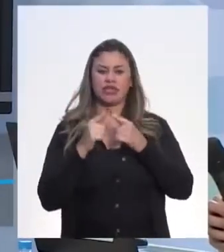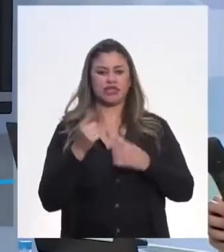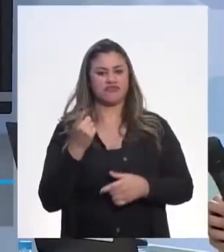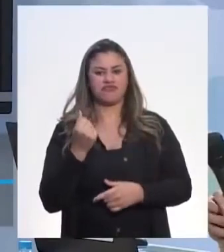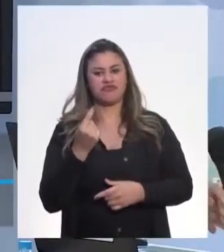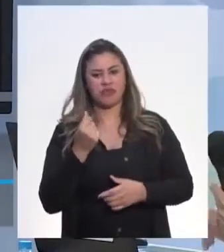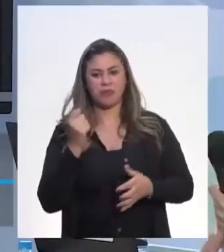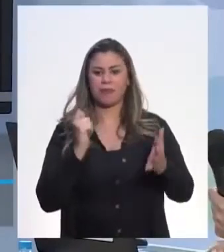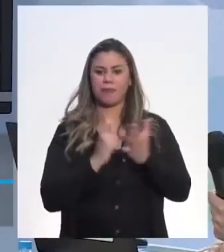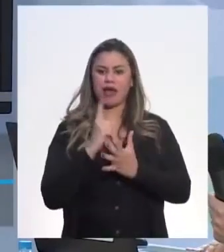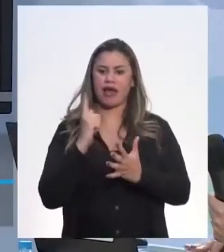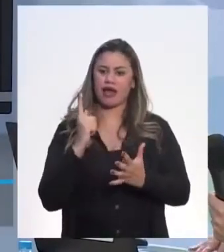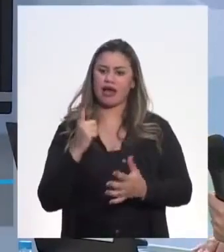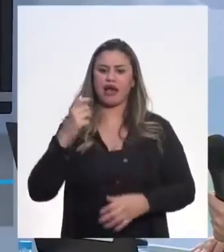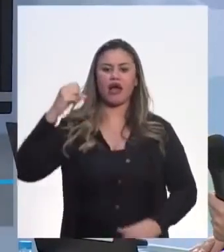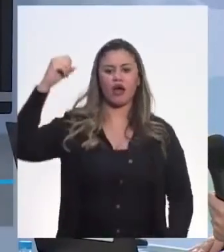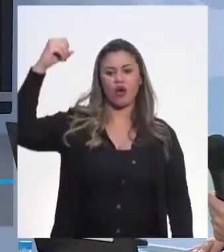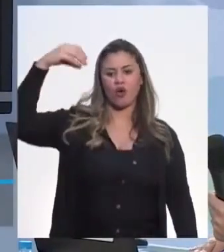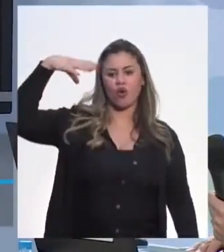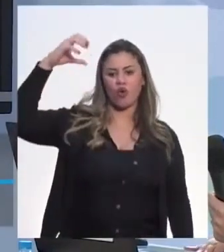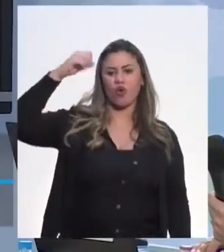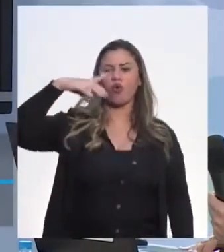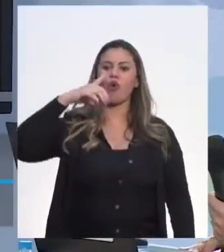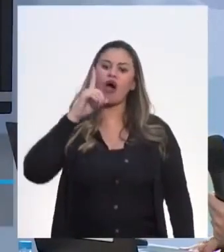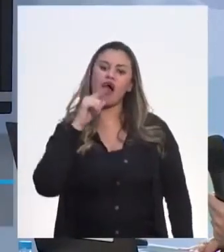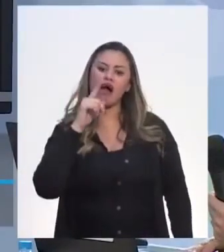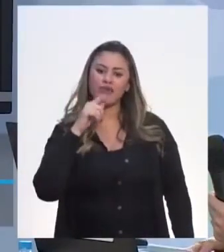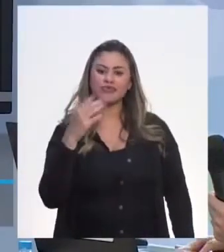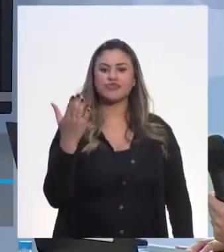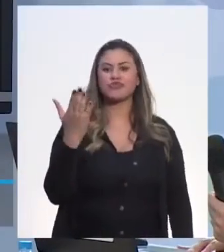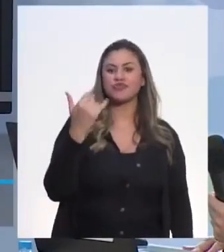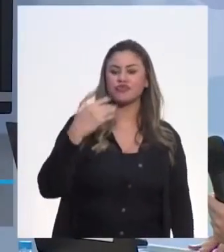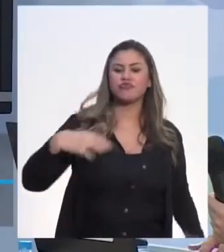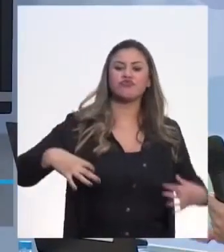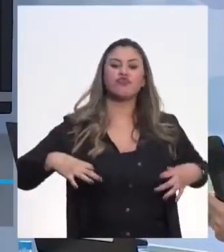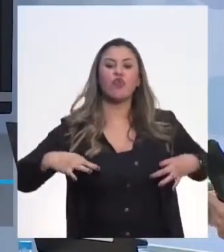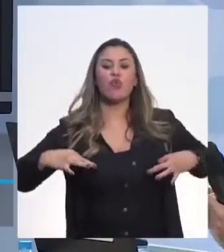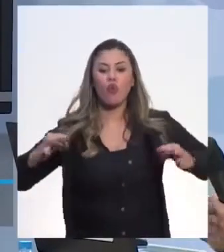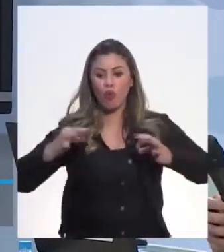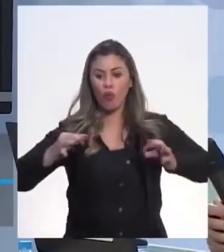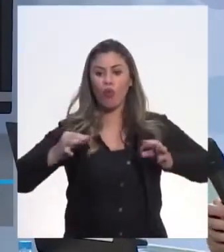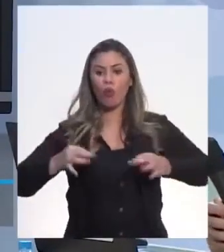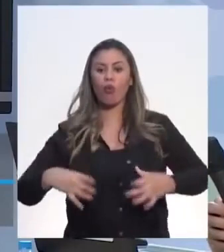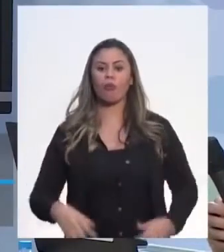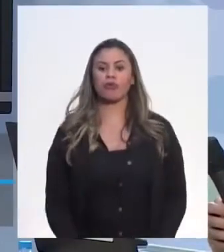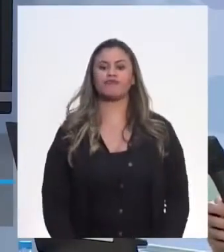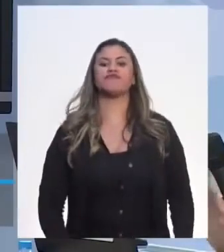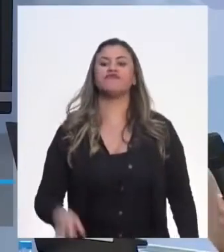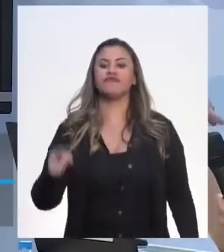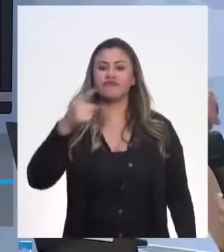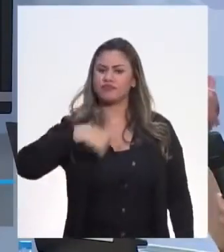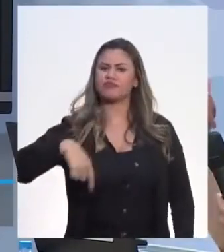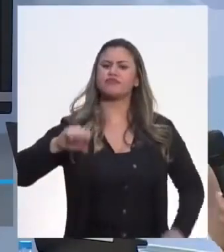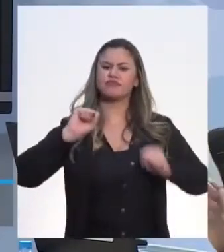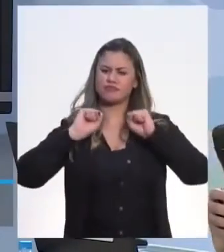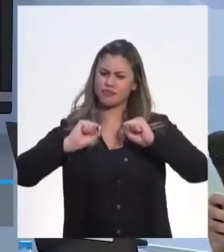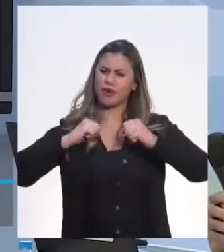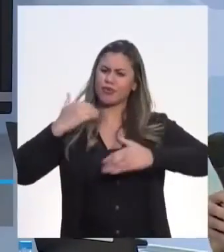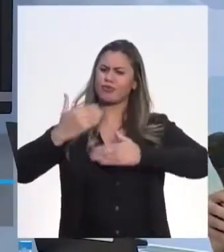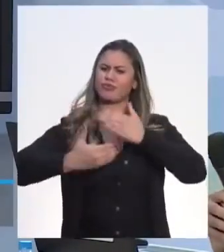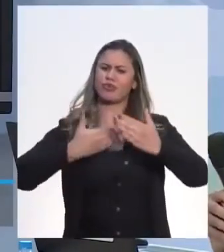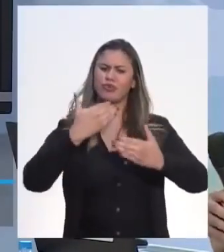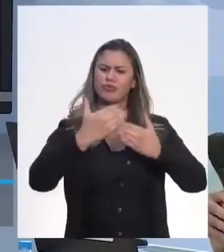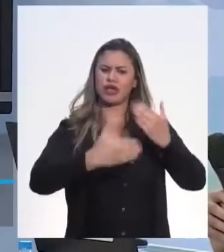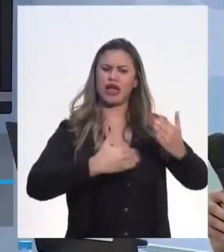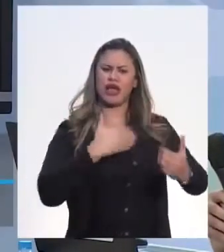as contas de água luz alimentação vestimenta eles podem passar um por um processo